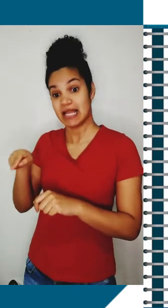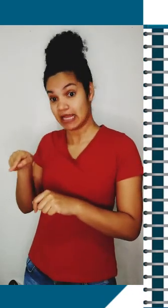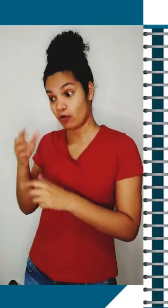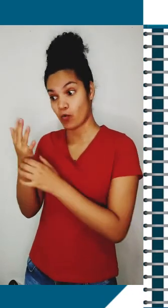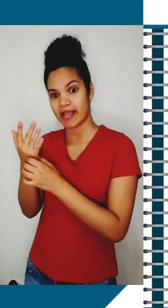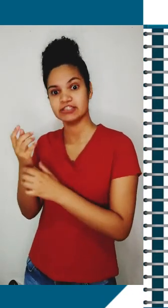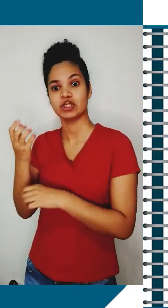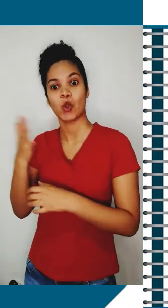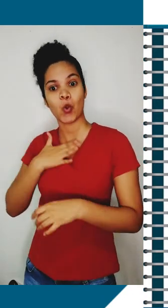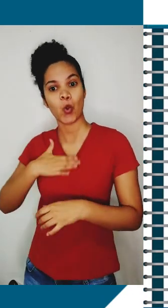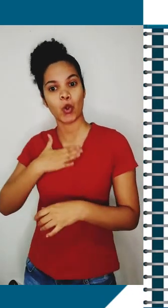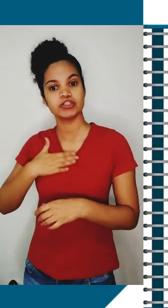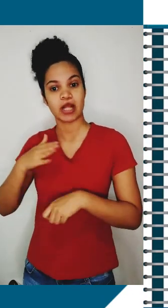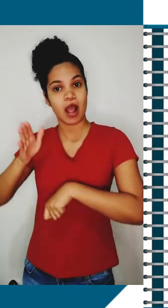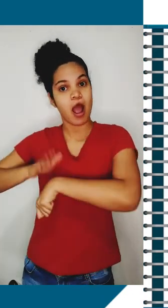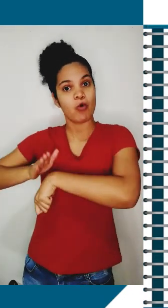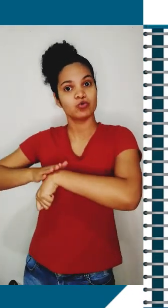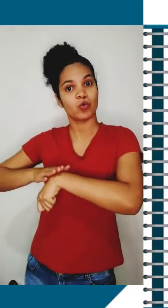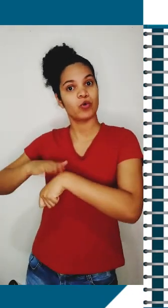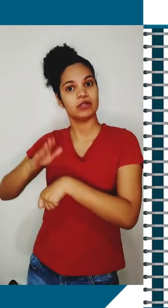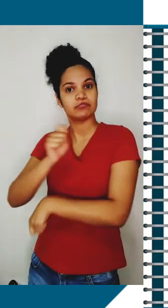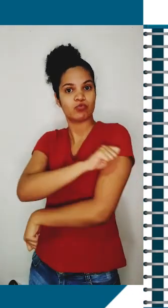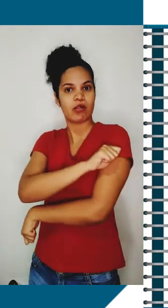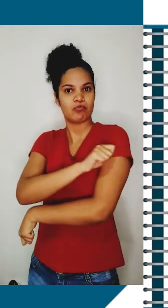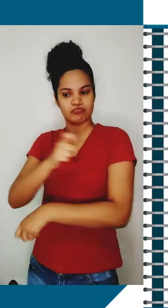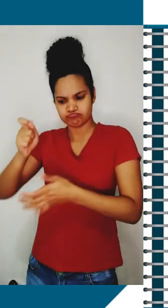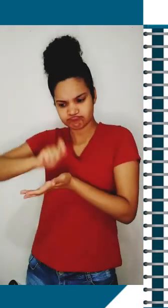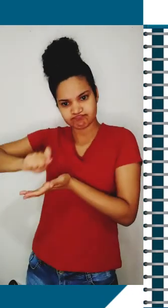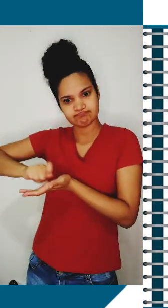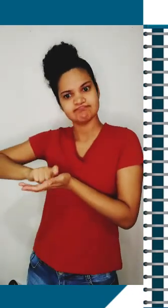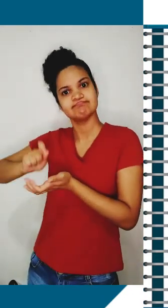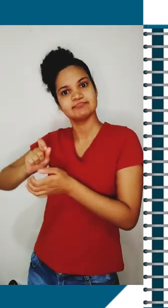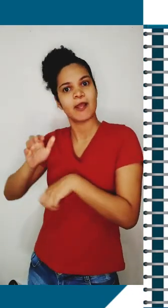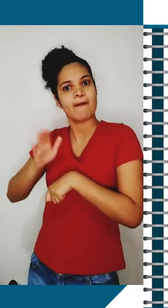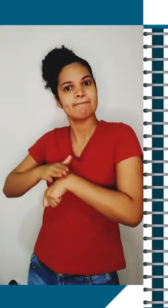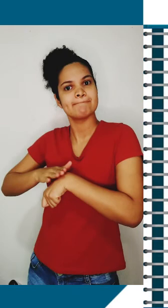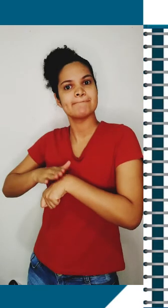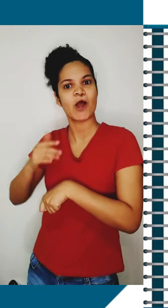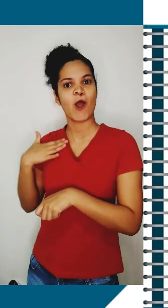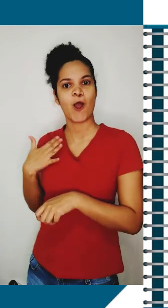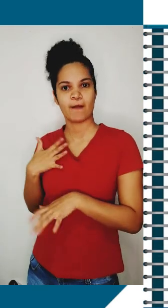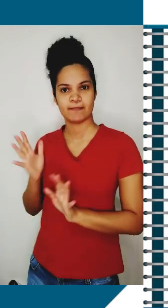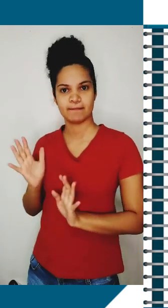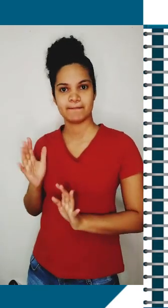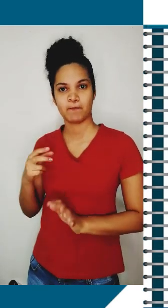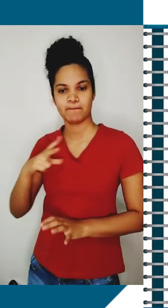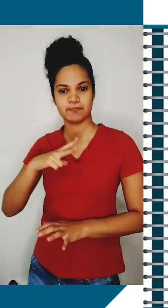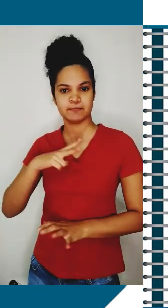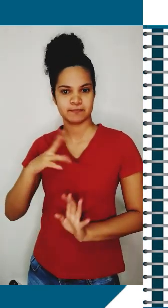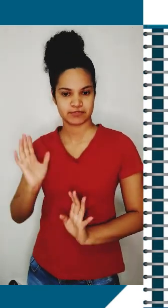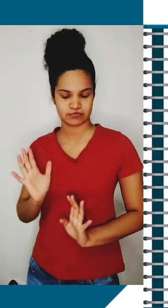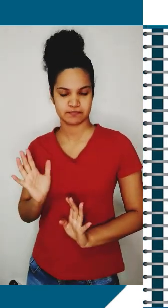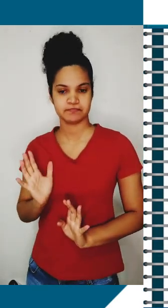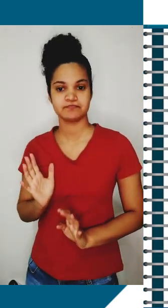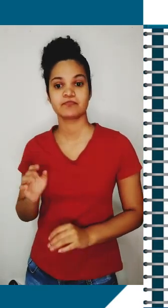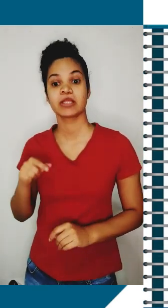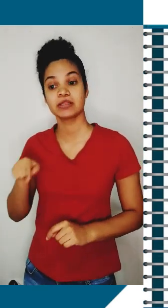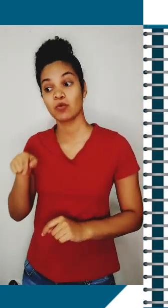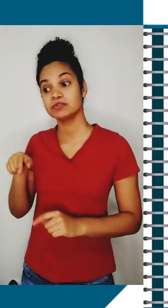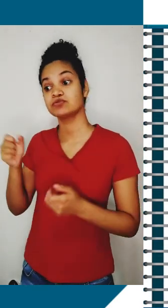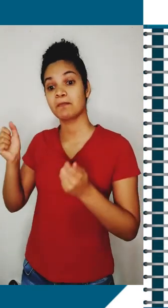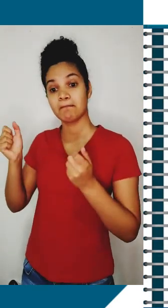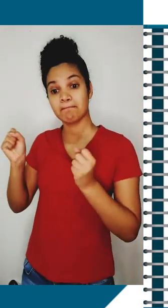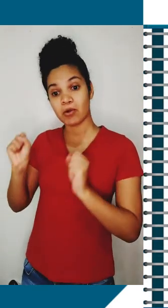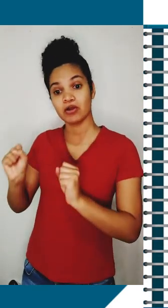Então, se o corretor percebe que aquilo ali é um esquema, um esqueleto, isso pode te prejudicar. Por isso, as